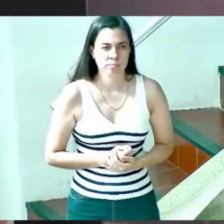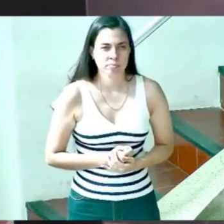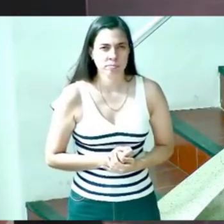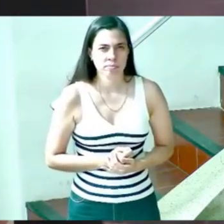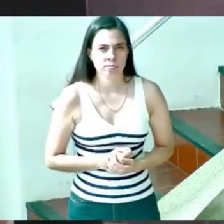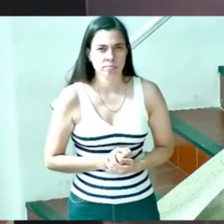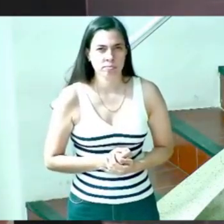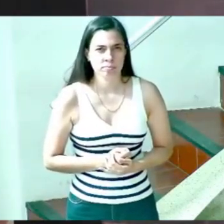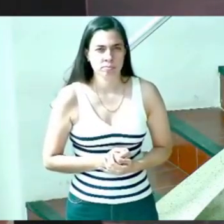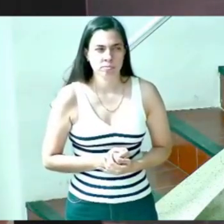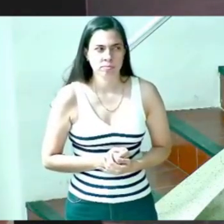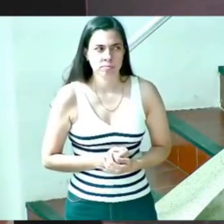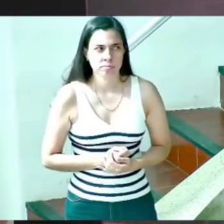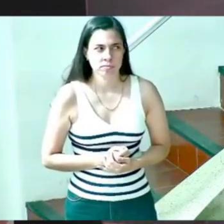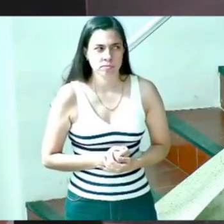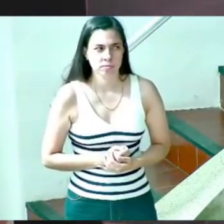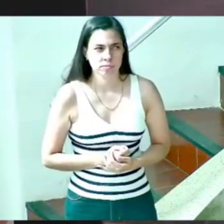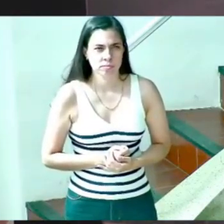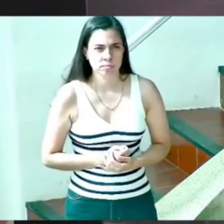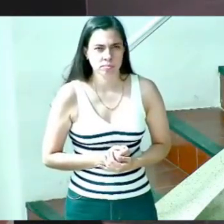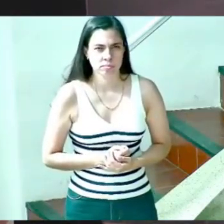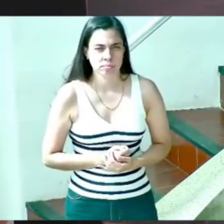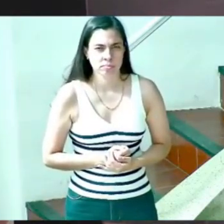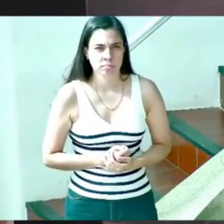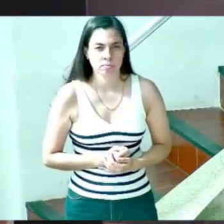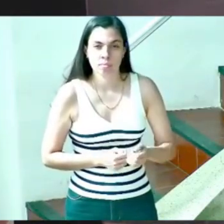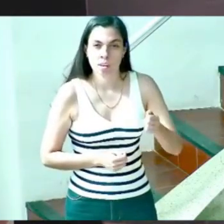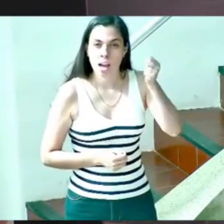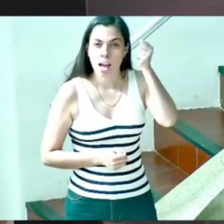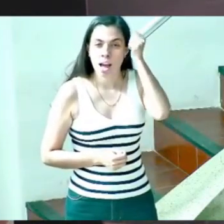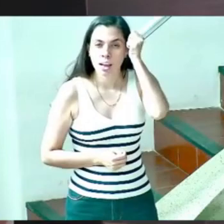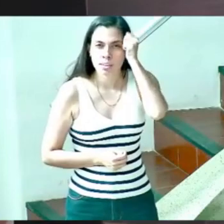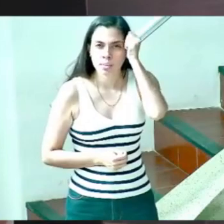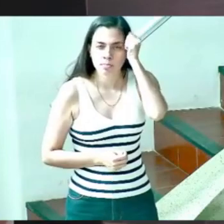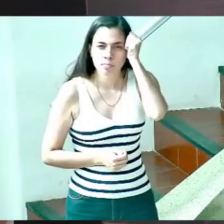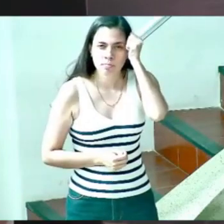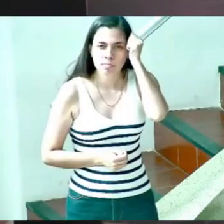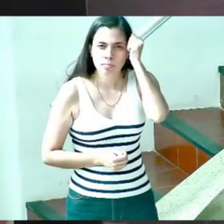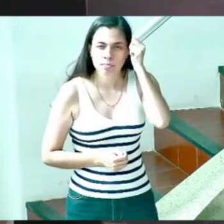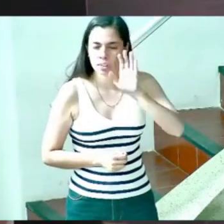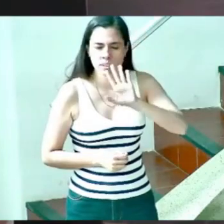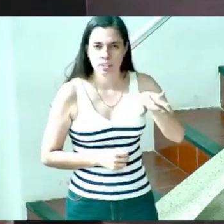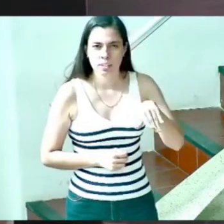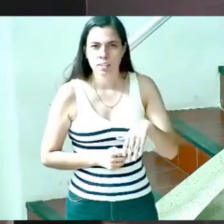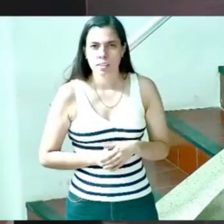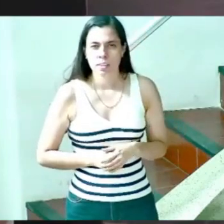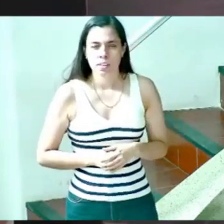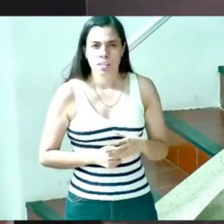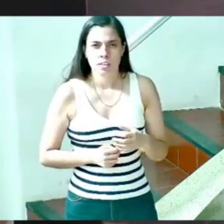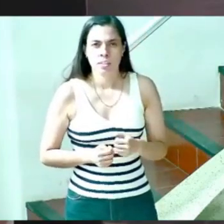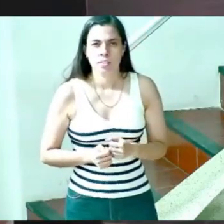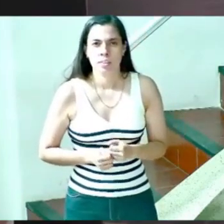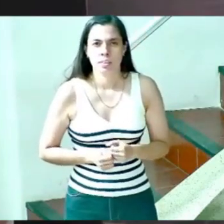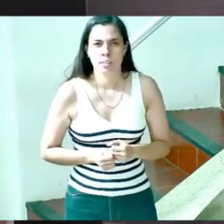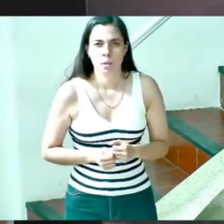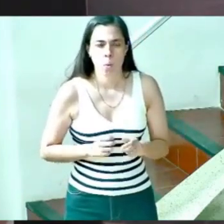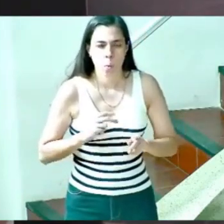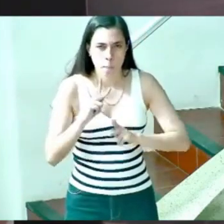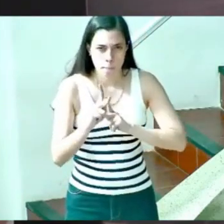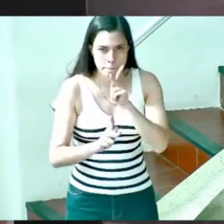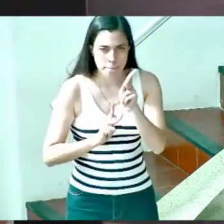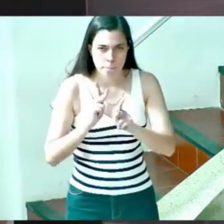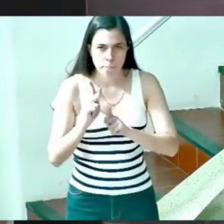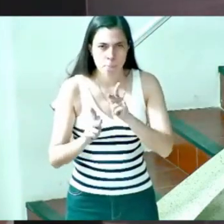foi, na realidade, Adão. O segundo filho, a saber, o povo de Israel, é aquele que